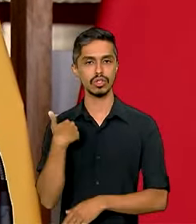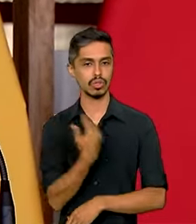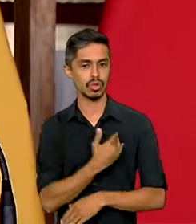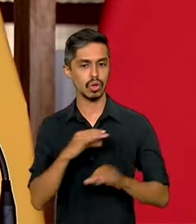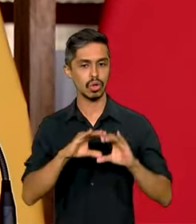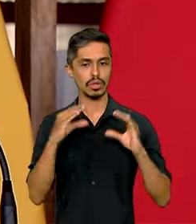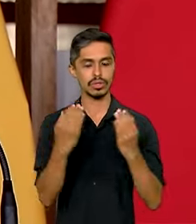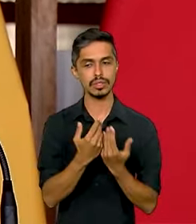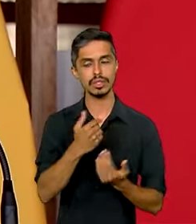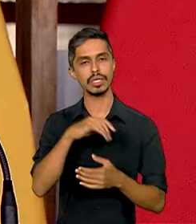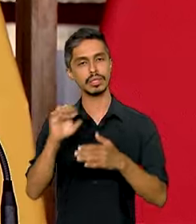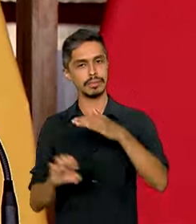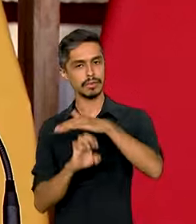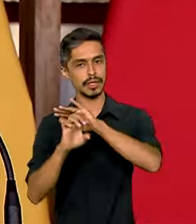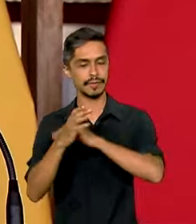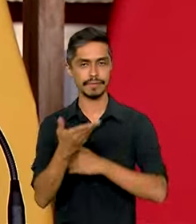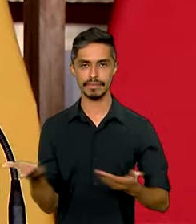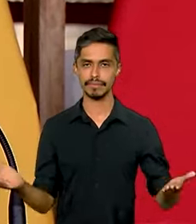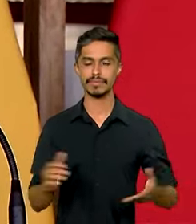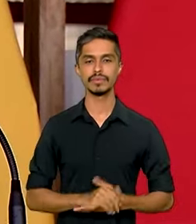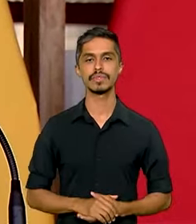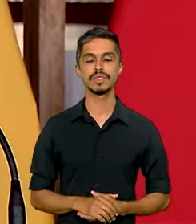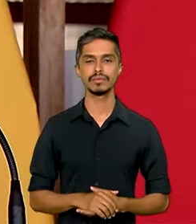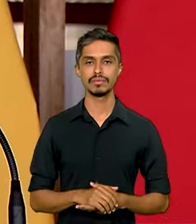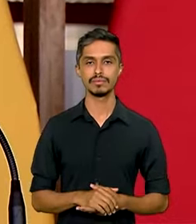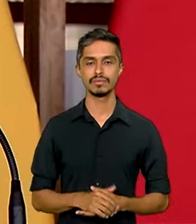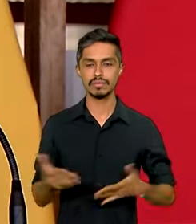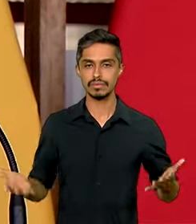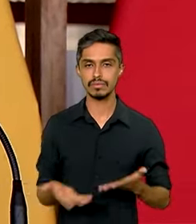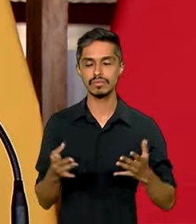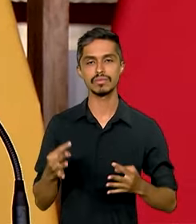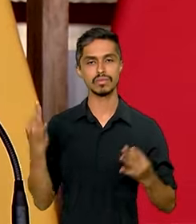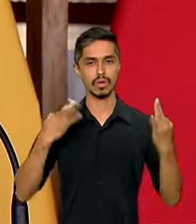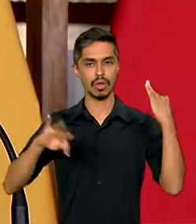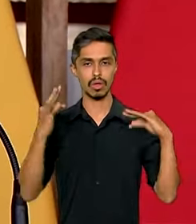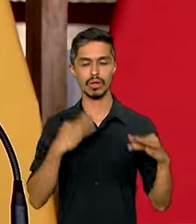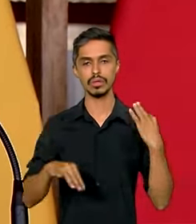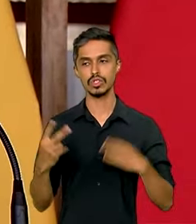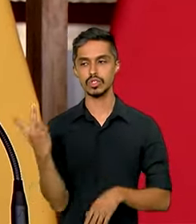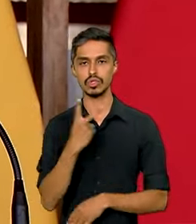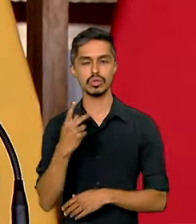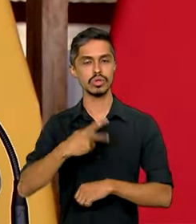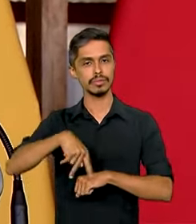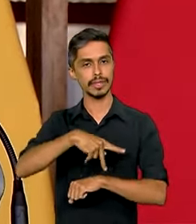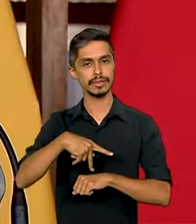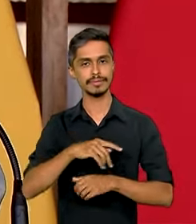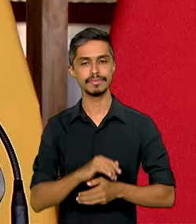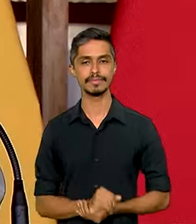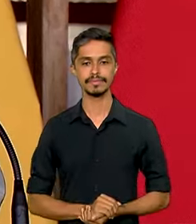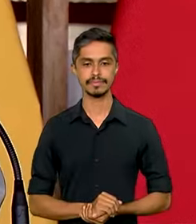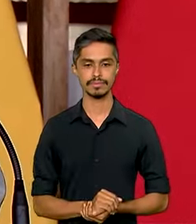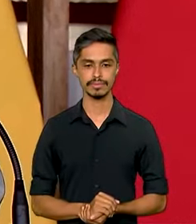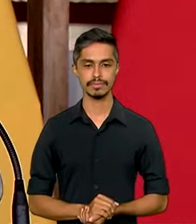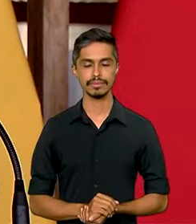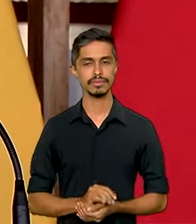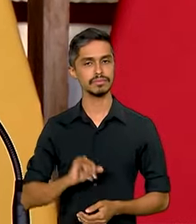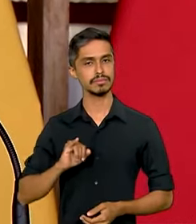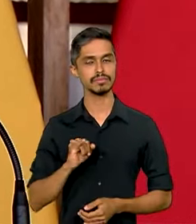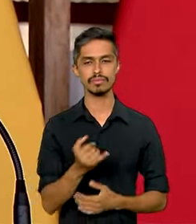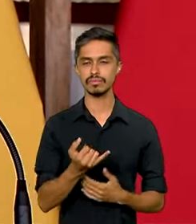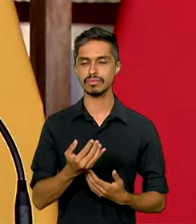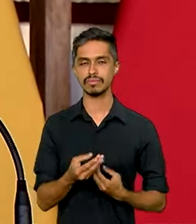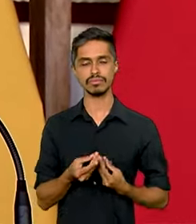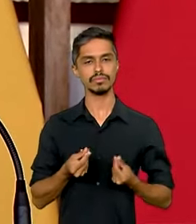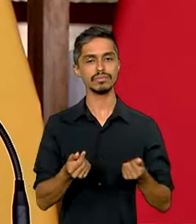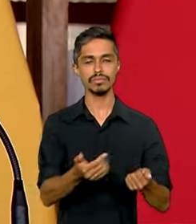comunidades empresariais e impulsionará o turismo entre nossos dois países. Essa proveitosa reunião